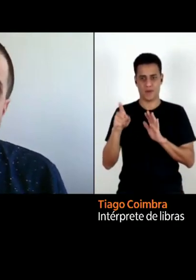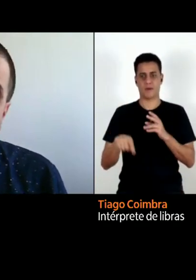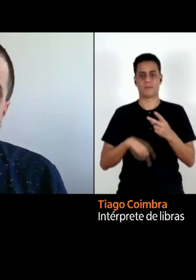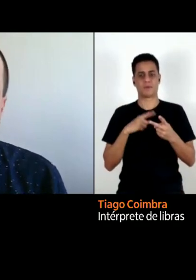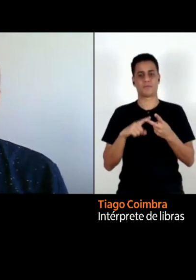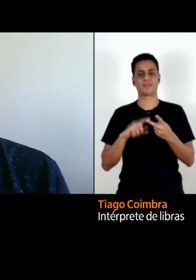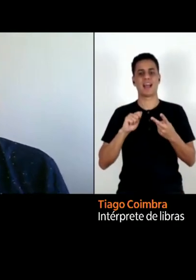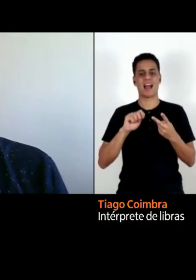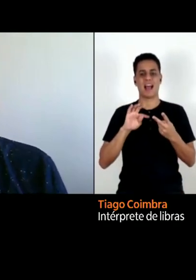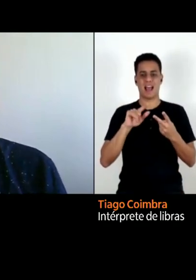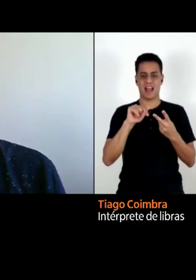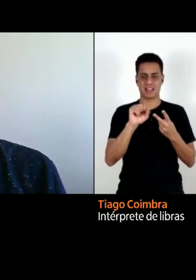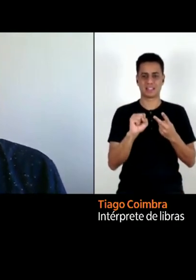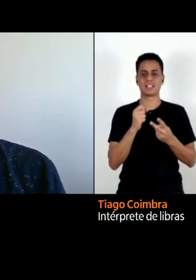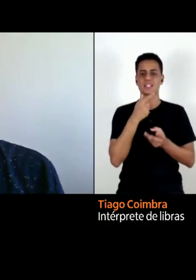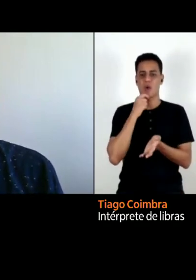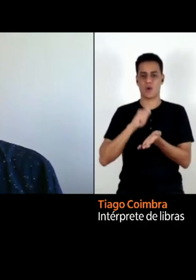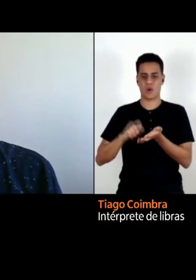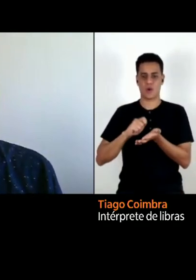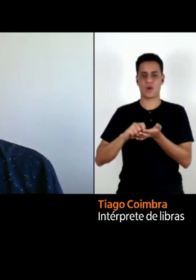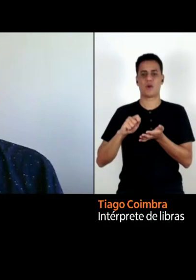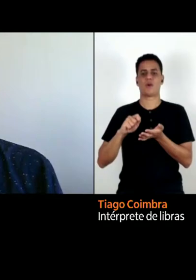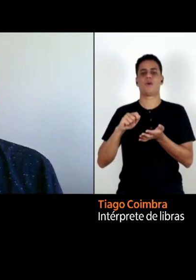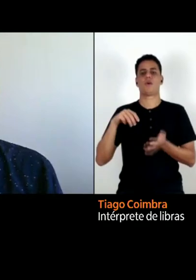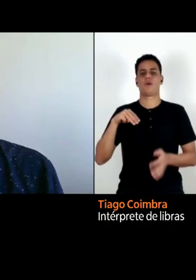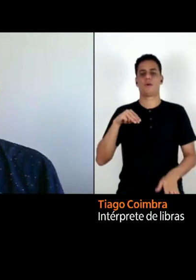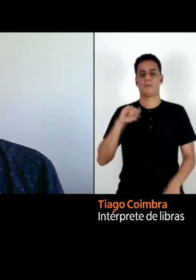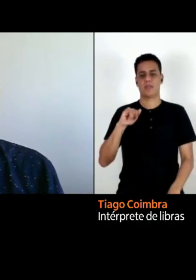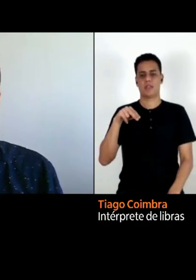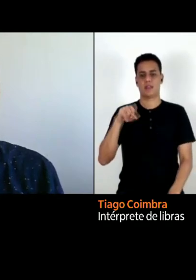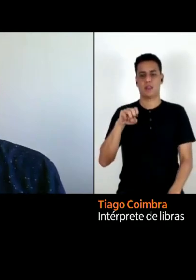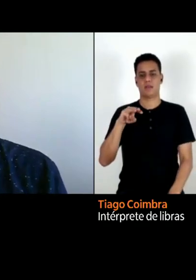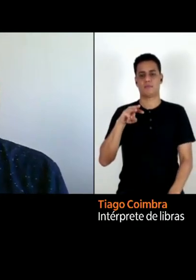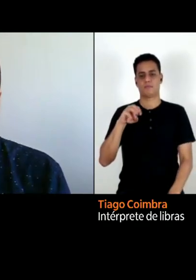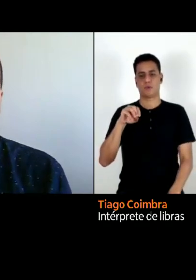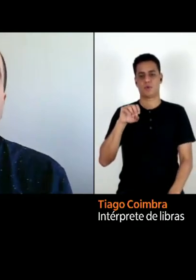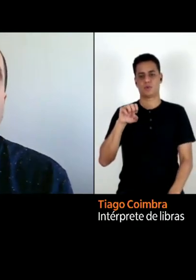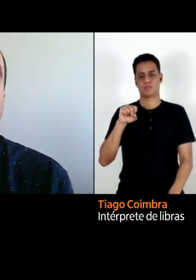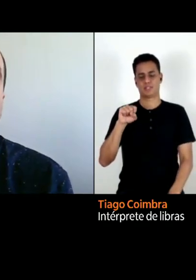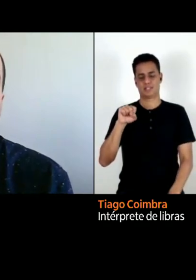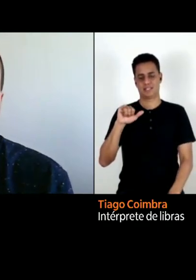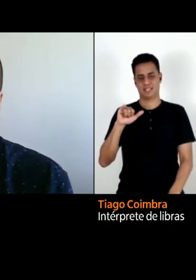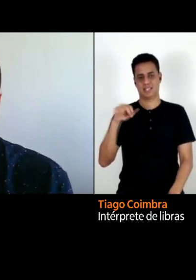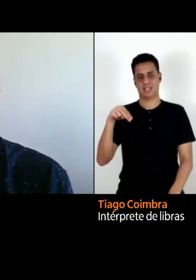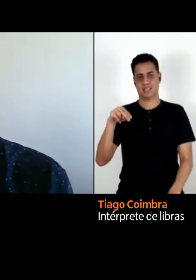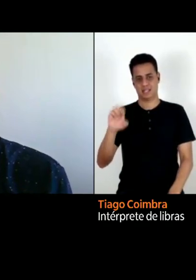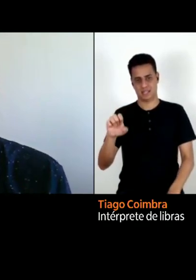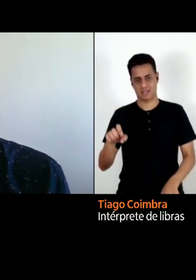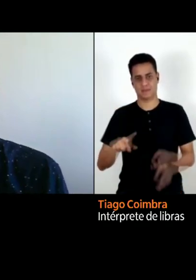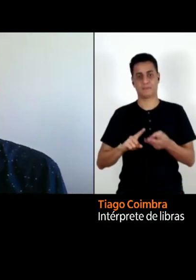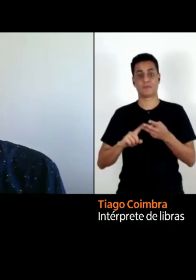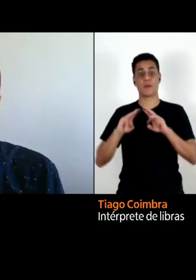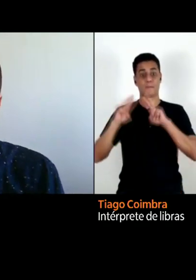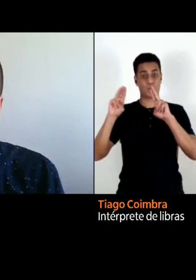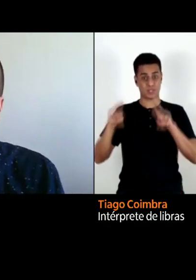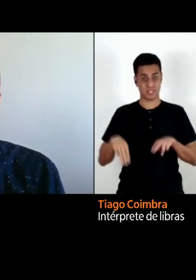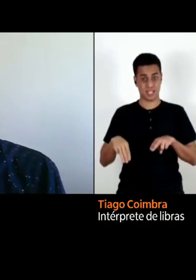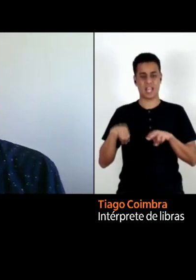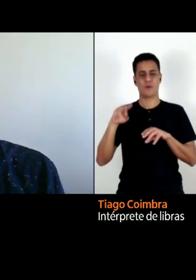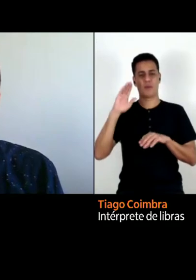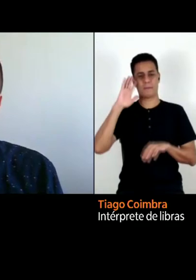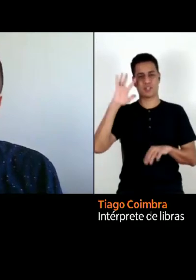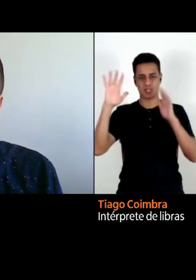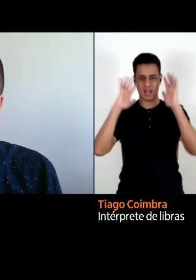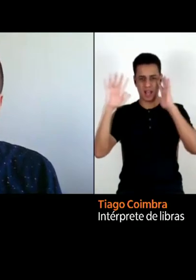Abi Warburg, O Museu Imaginário, de André Malraux, Imagem Dialética, de Walter